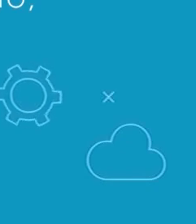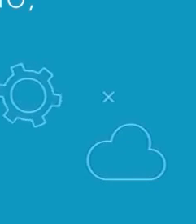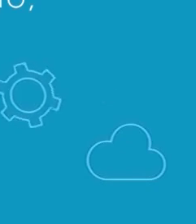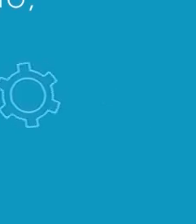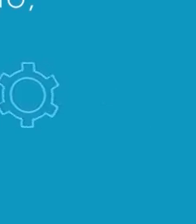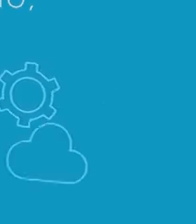Tchau!